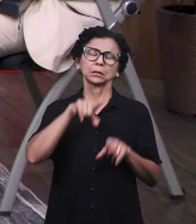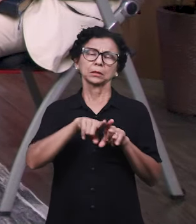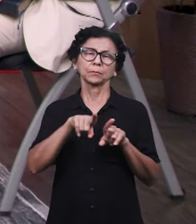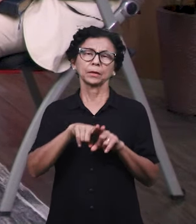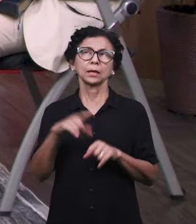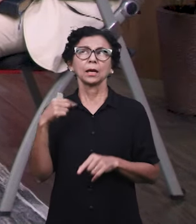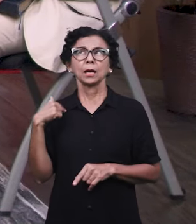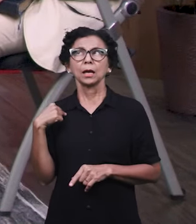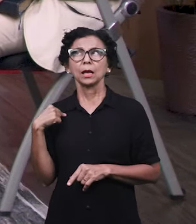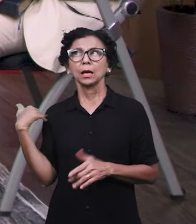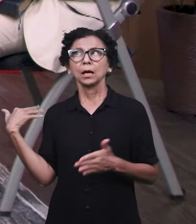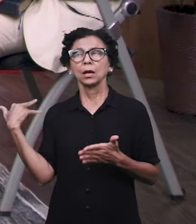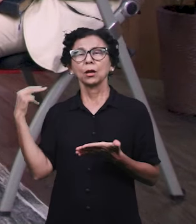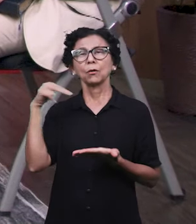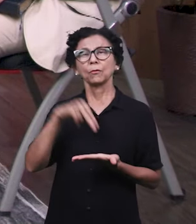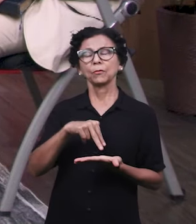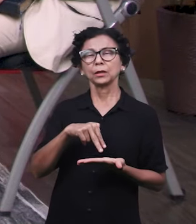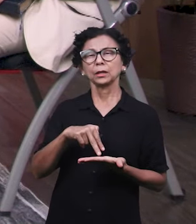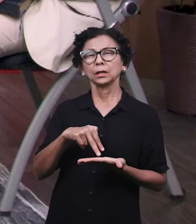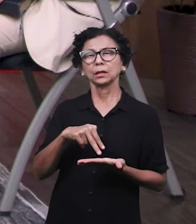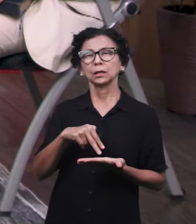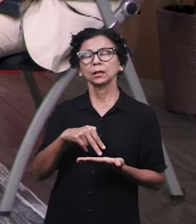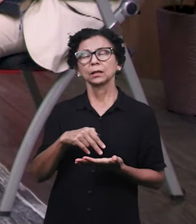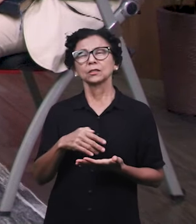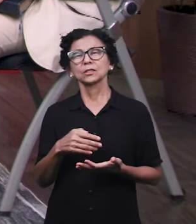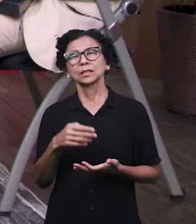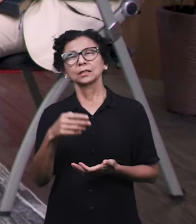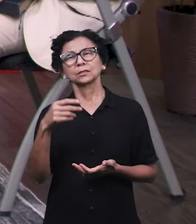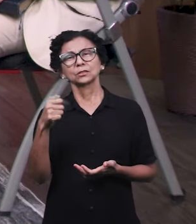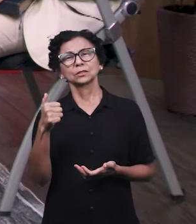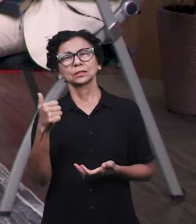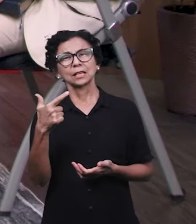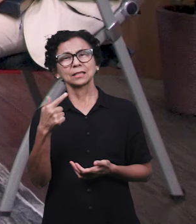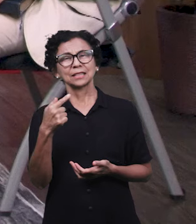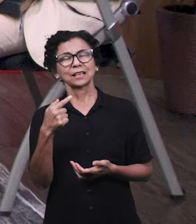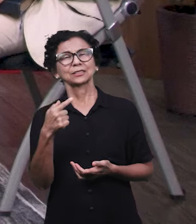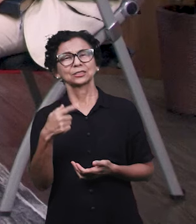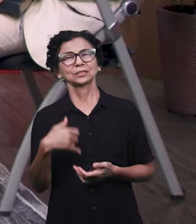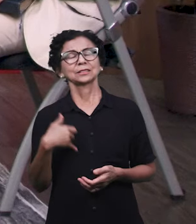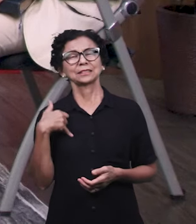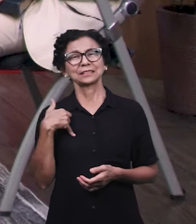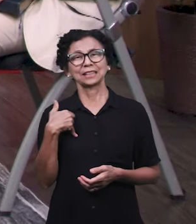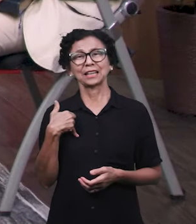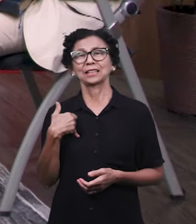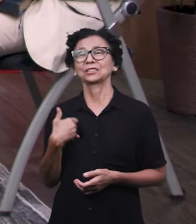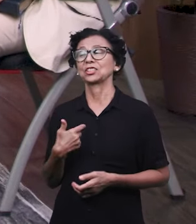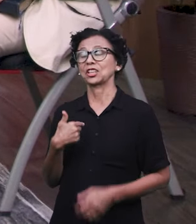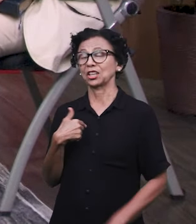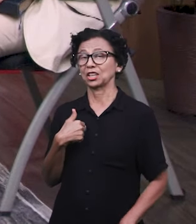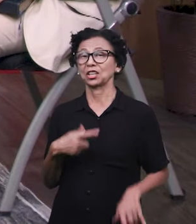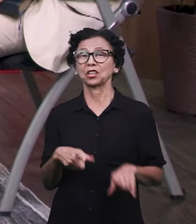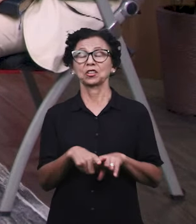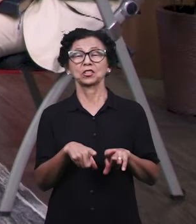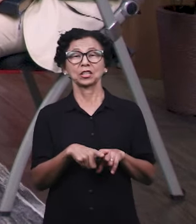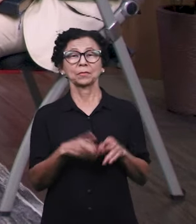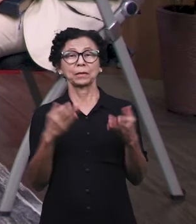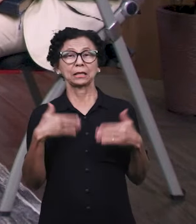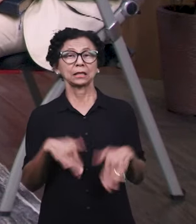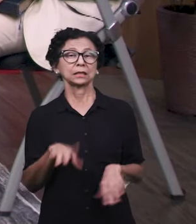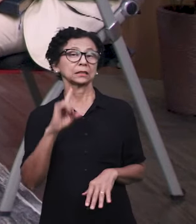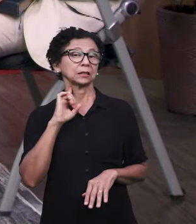também sou mineiro de Belo Horizonte. Olha, nós não Mas eu vim sabíamos. para cá com 17 anos, então aqui eu vim, conheci